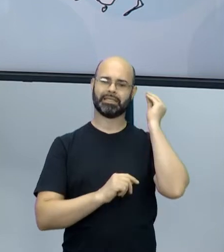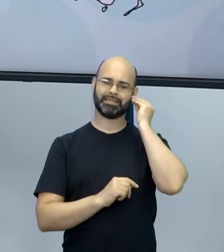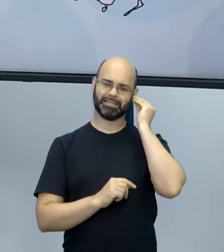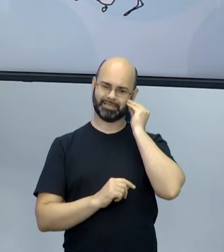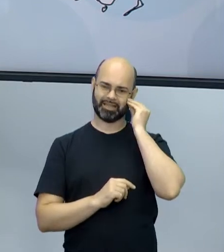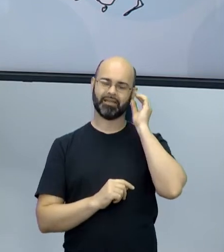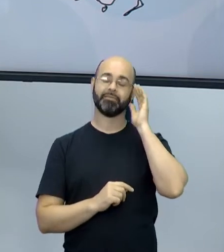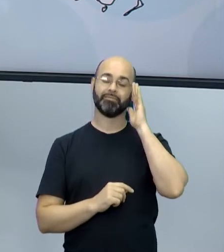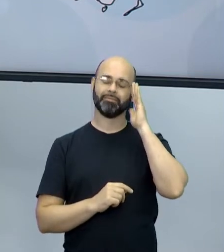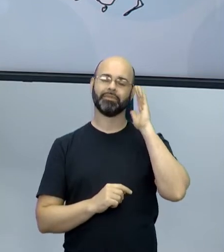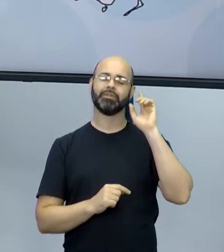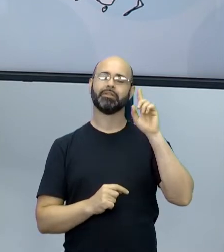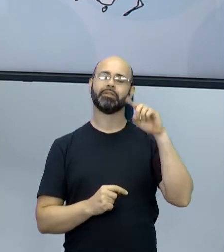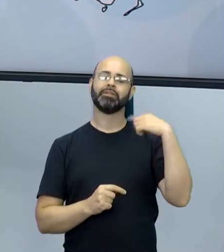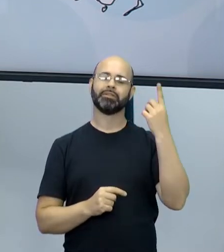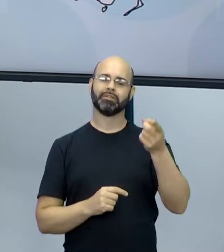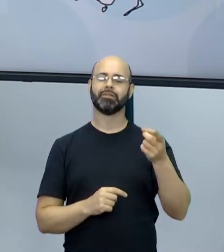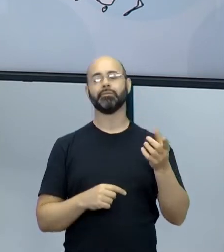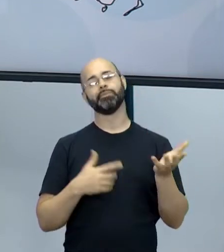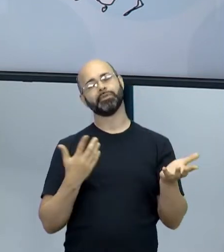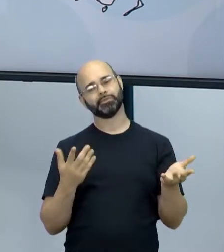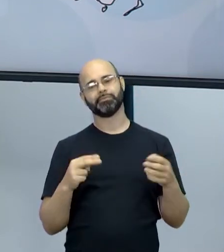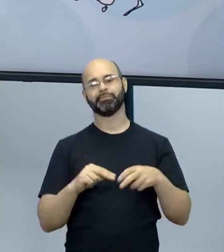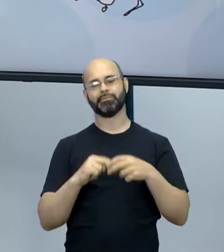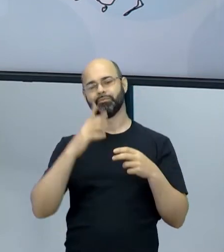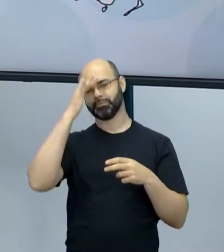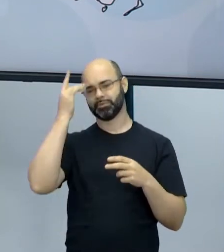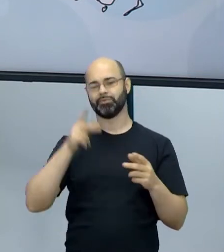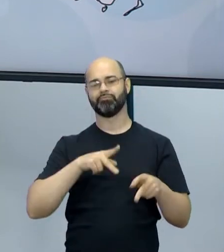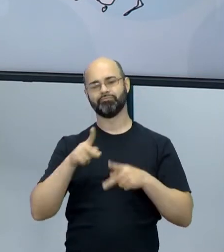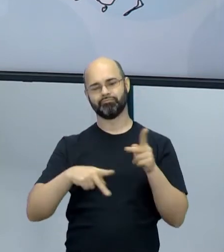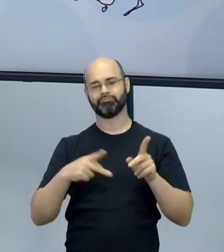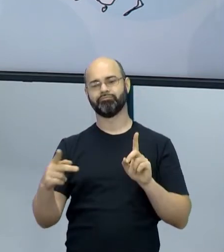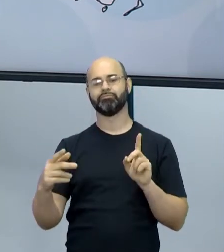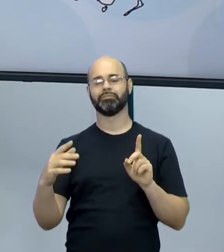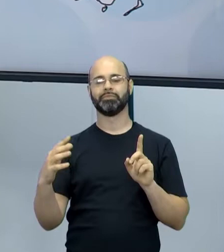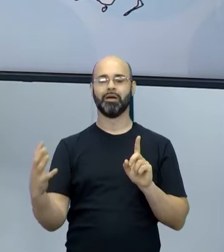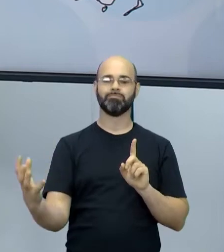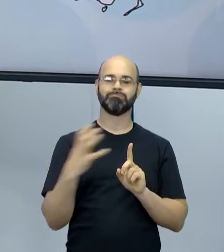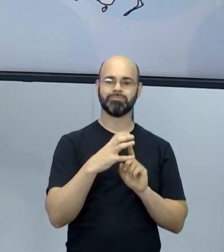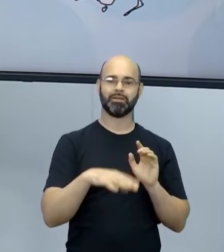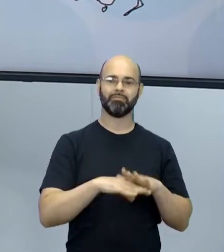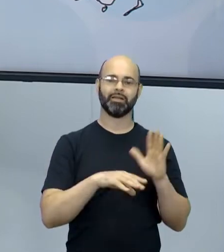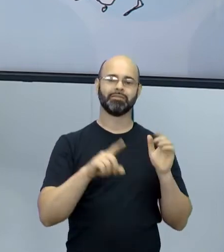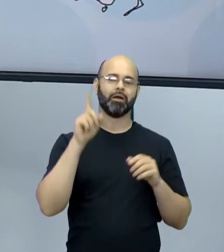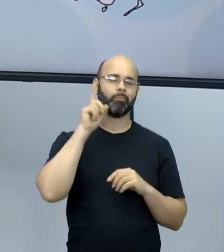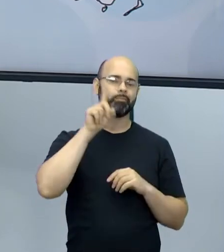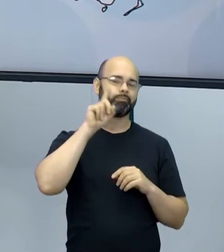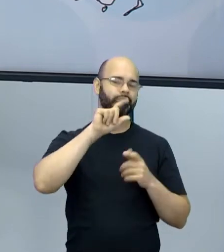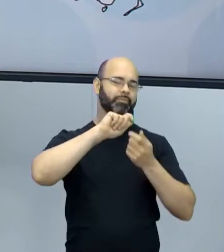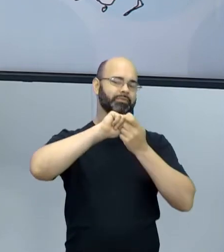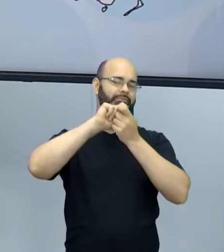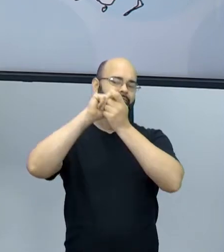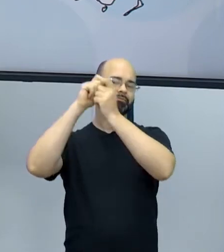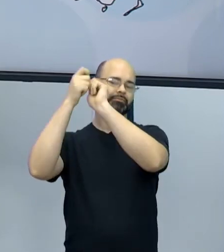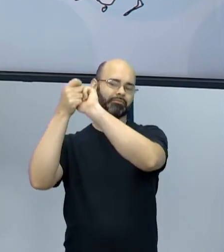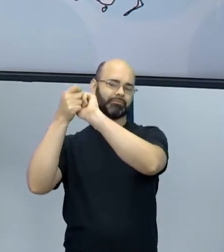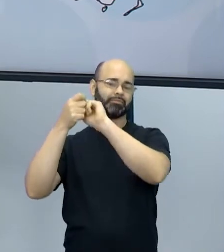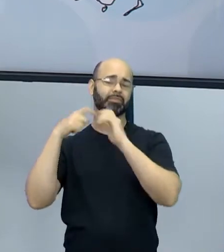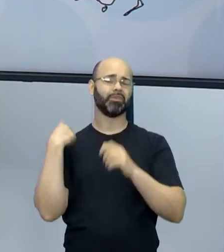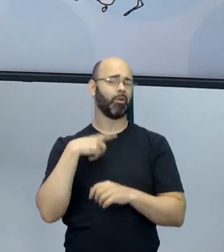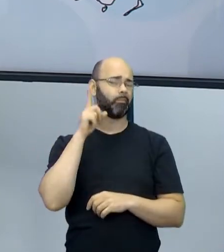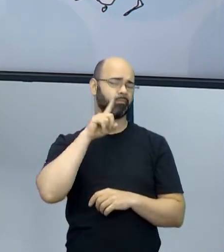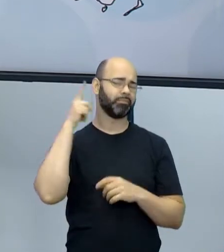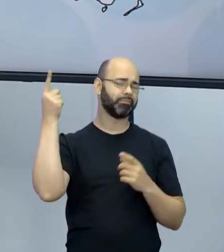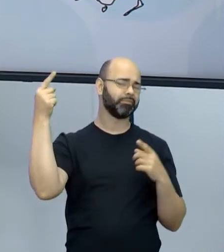depois, para atingir mercados, para atingir público, ele foi se parecendo mais com o cinema americano. E o cinema americano não parece muito com a gente, às